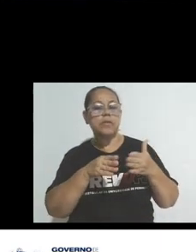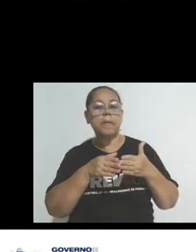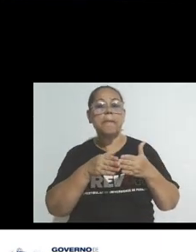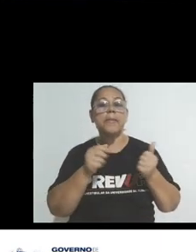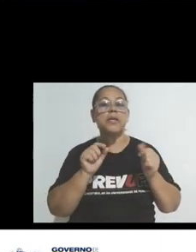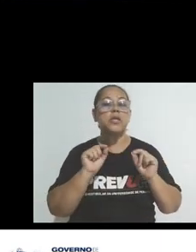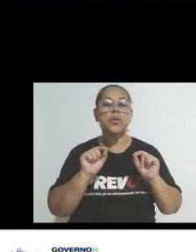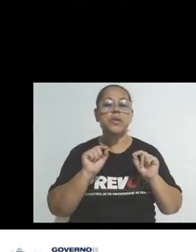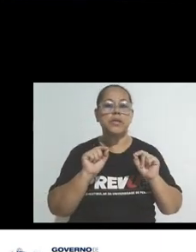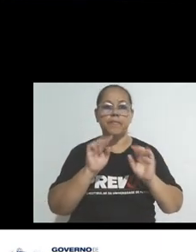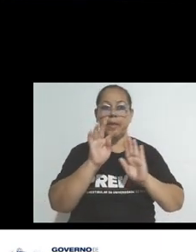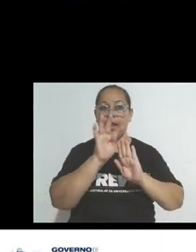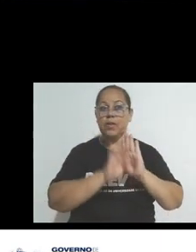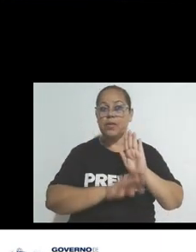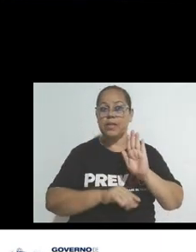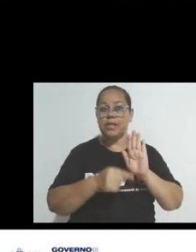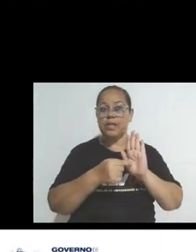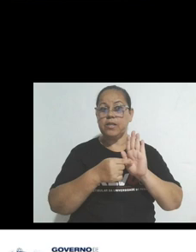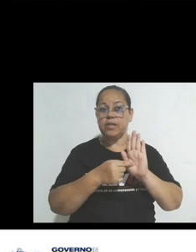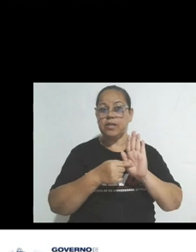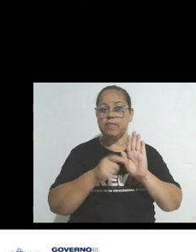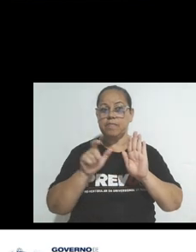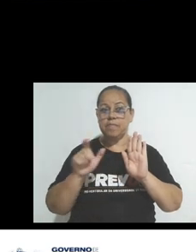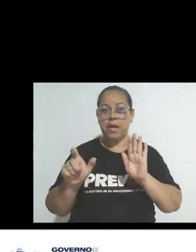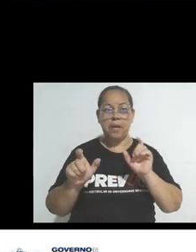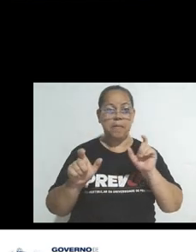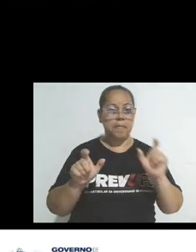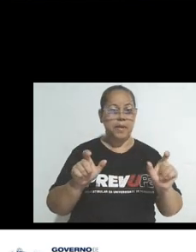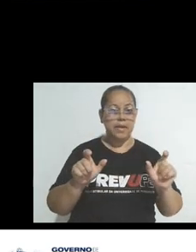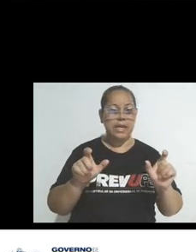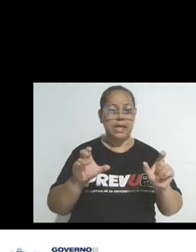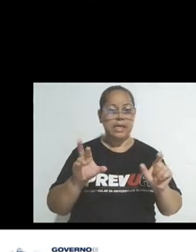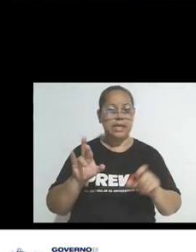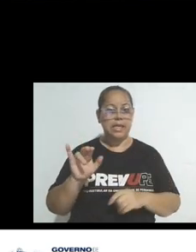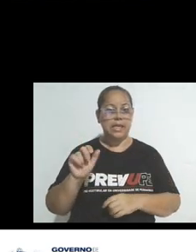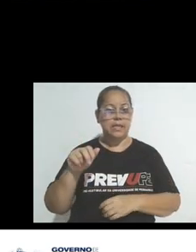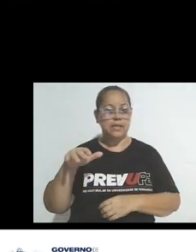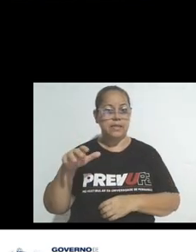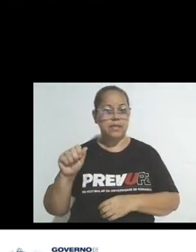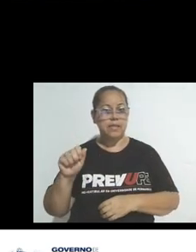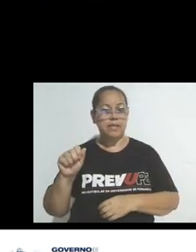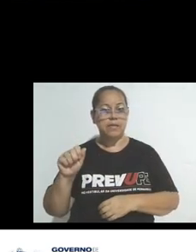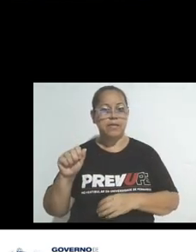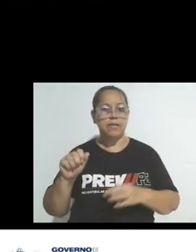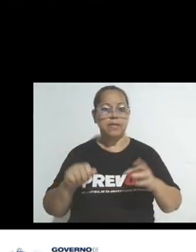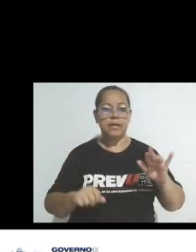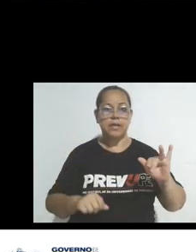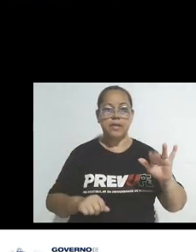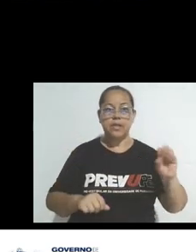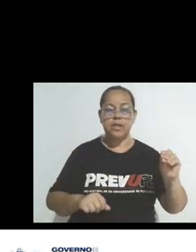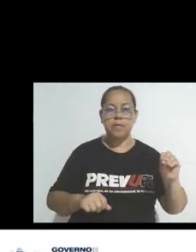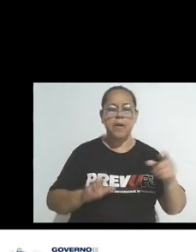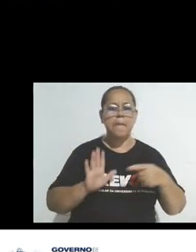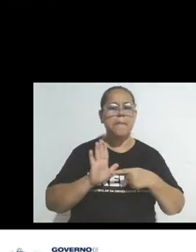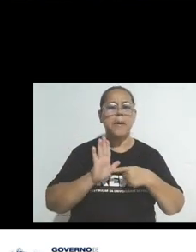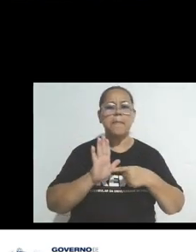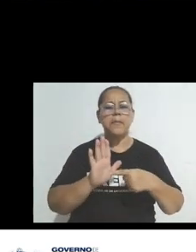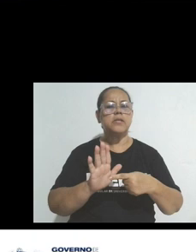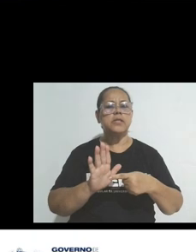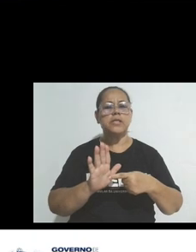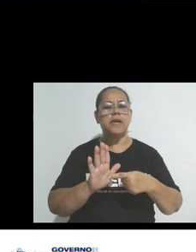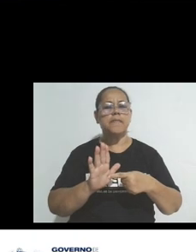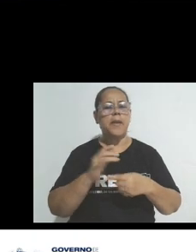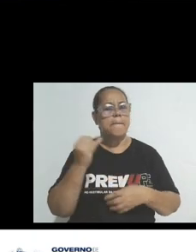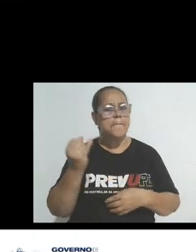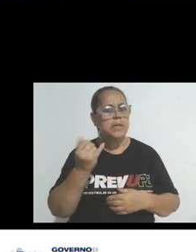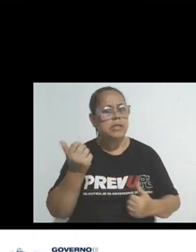no texto as palavras criança e tribo são usadas para evidenciar a importância de uma rede